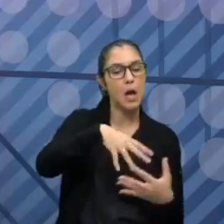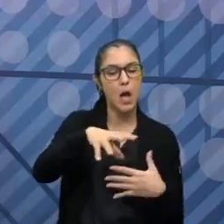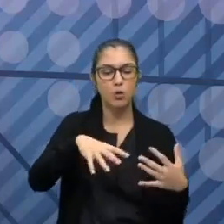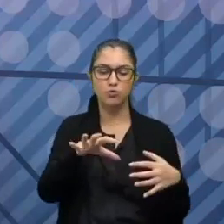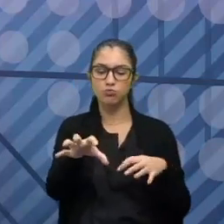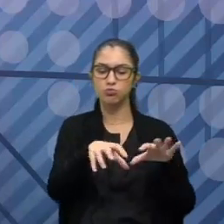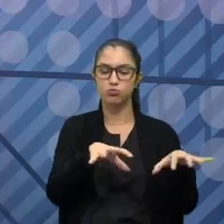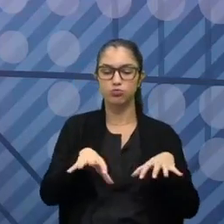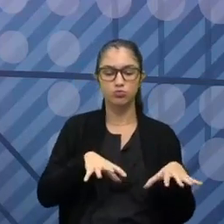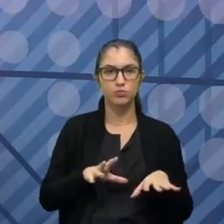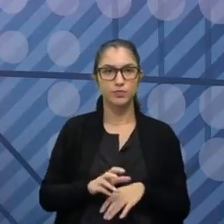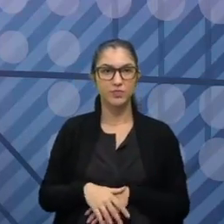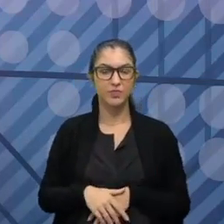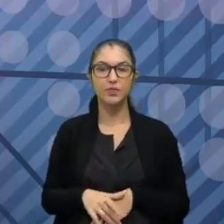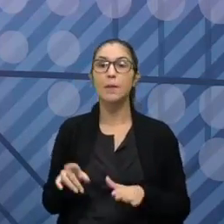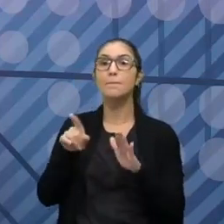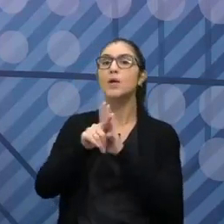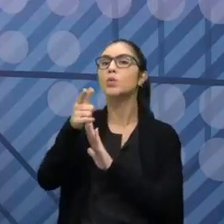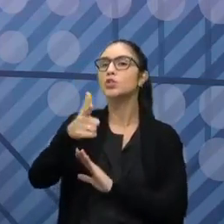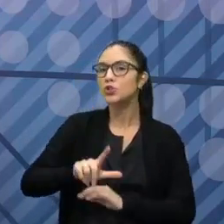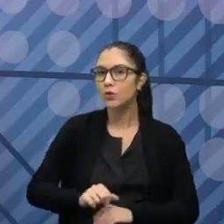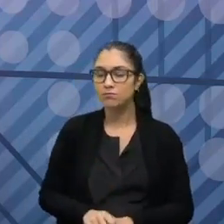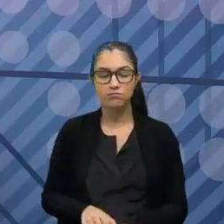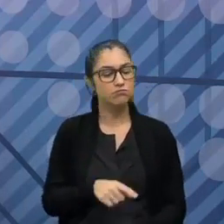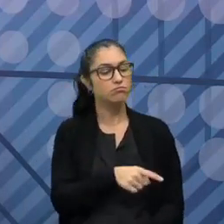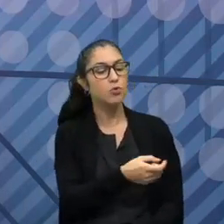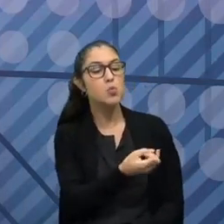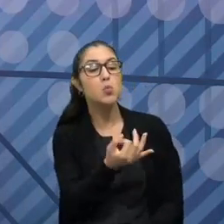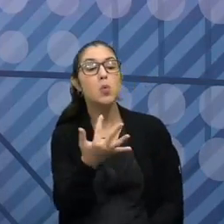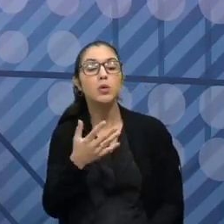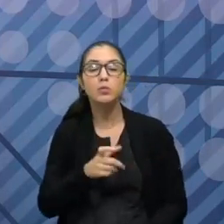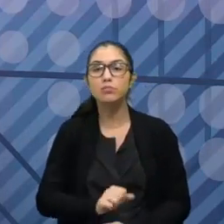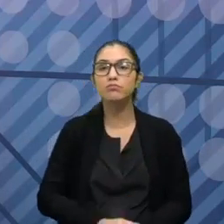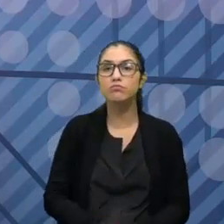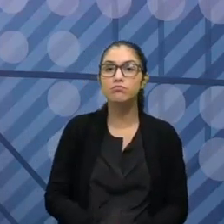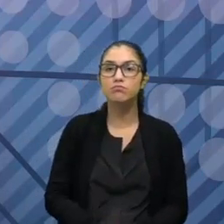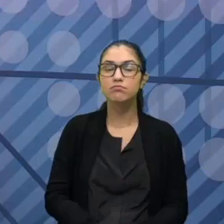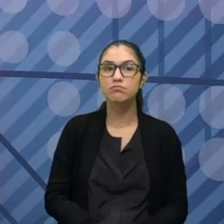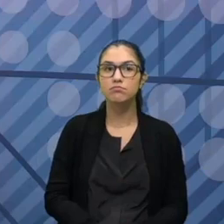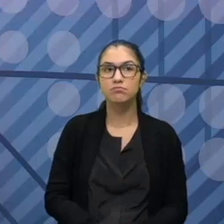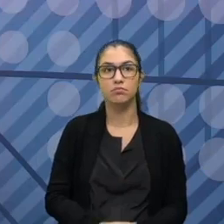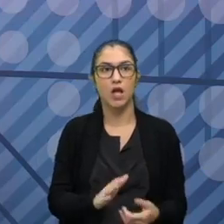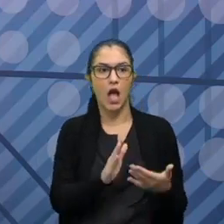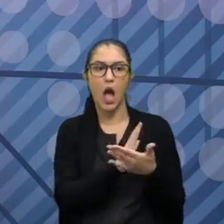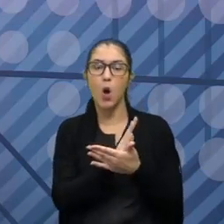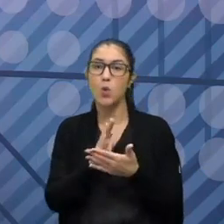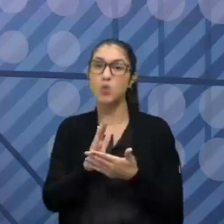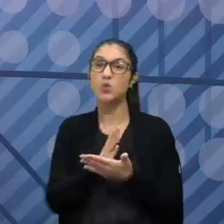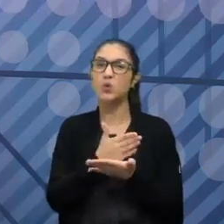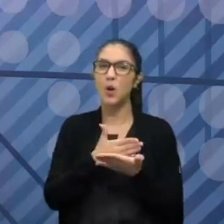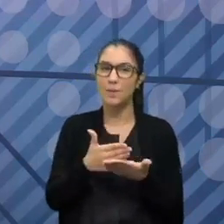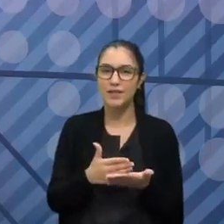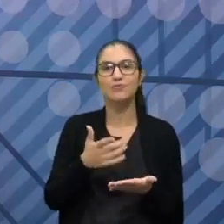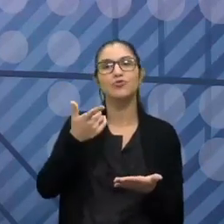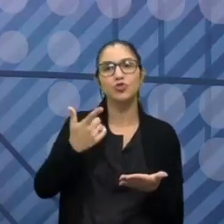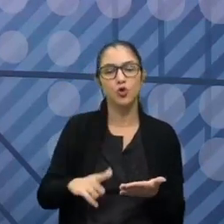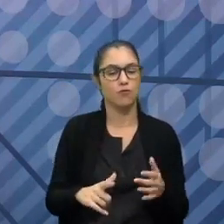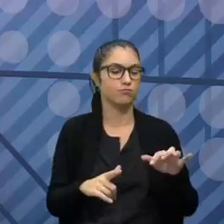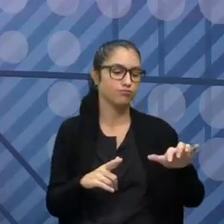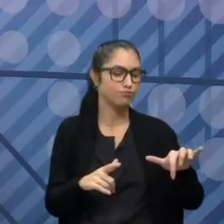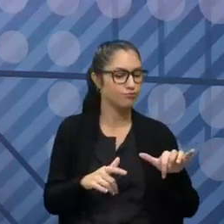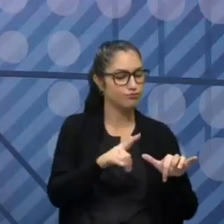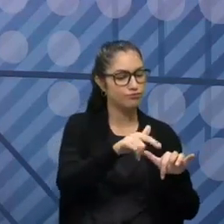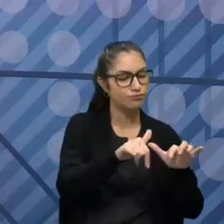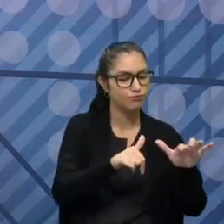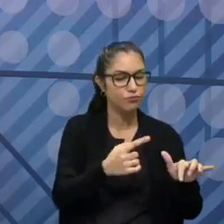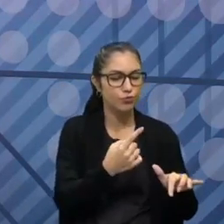as peças de lugar e pergunta de novo. Quantos tem? Alguns vão começar a contar de novo.